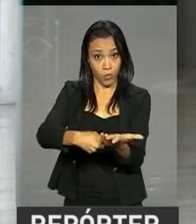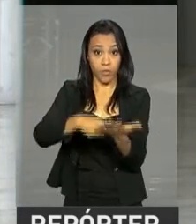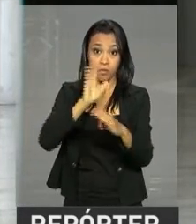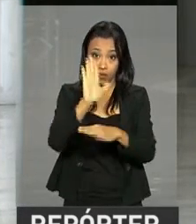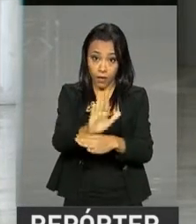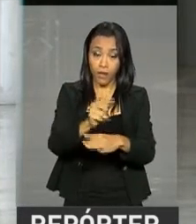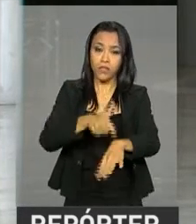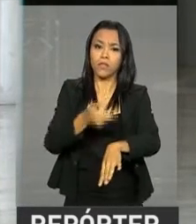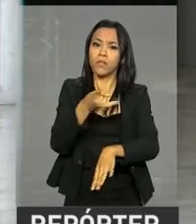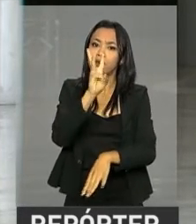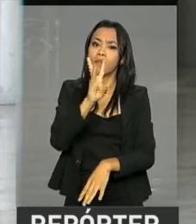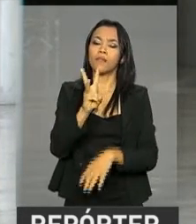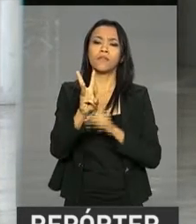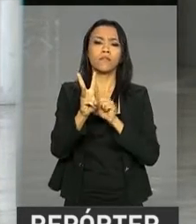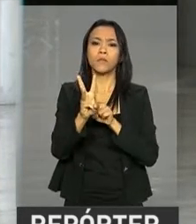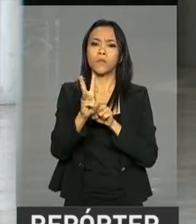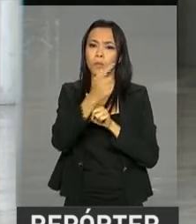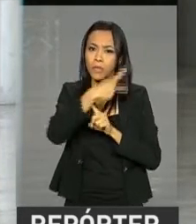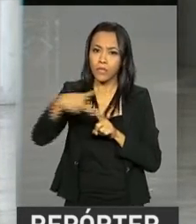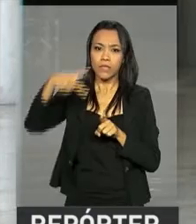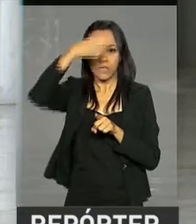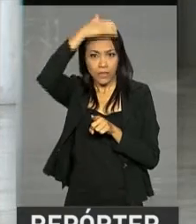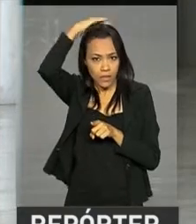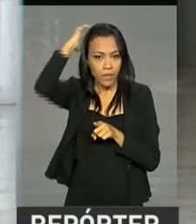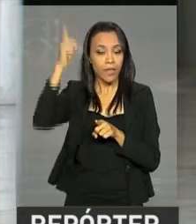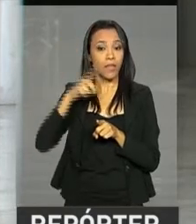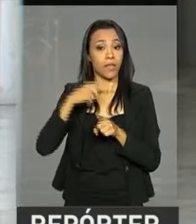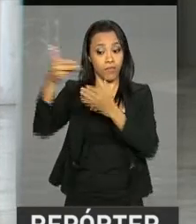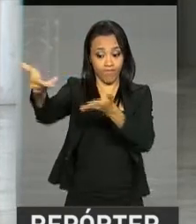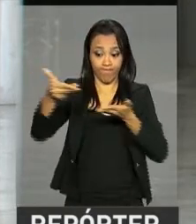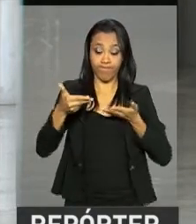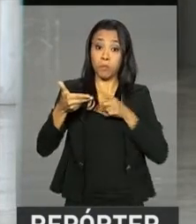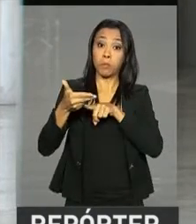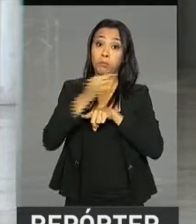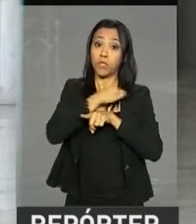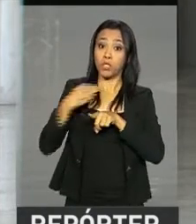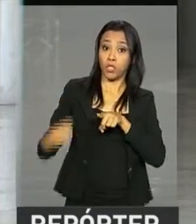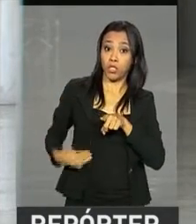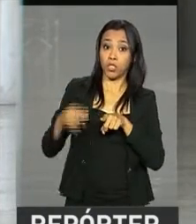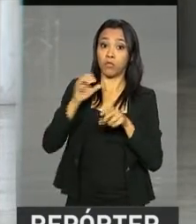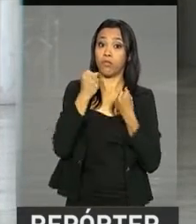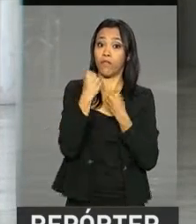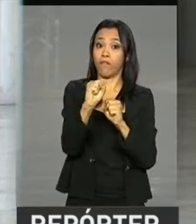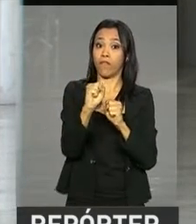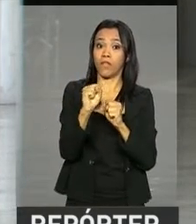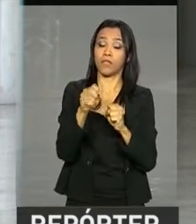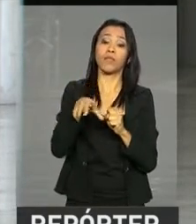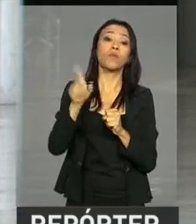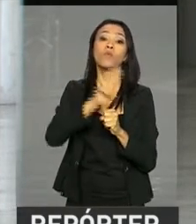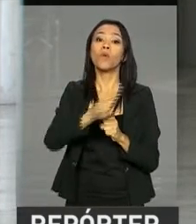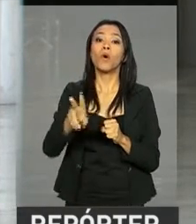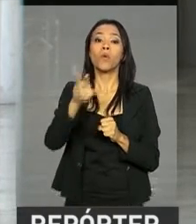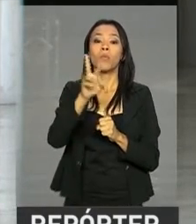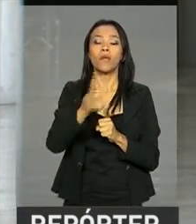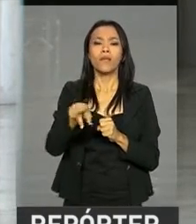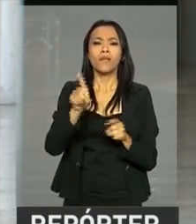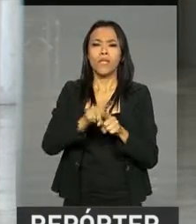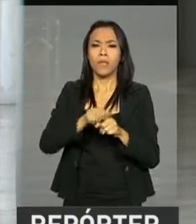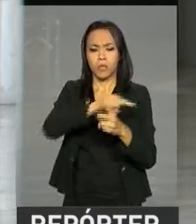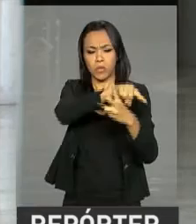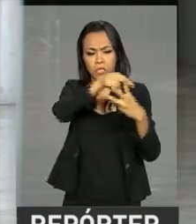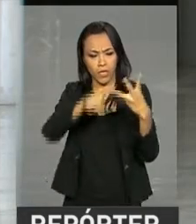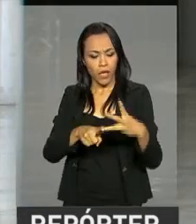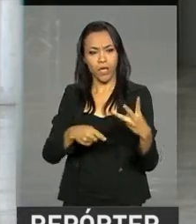às 3 horas, o presidente Michel Temer recebe o ministro da Defesa, Raul Jungmann, e também os comandantes comandantes das três